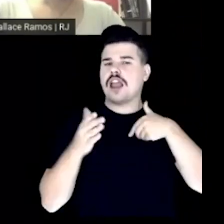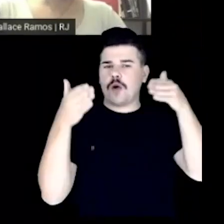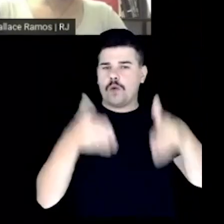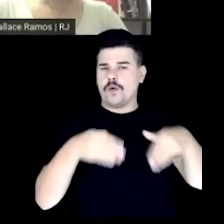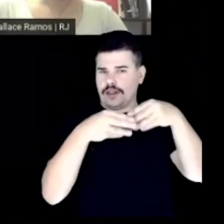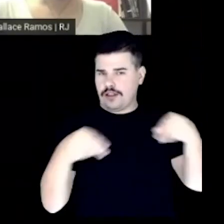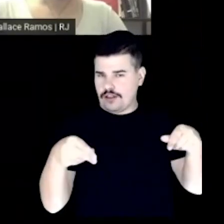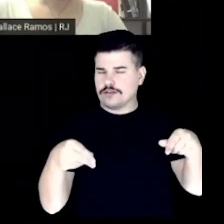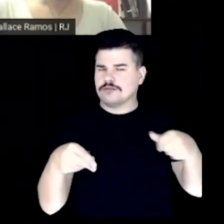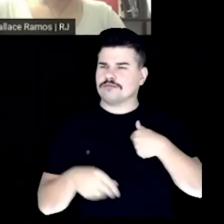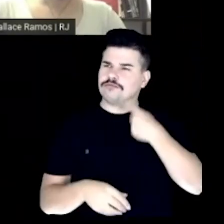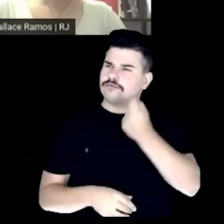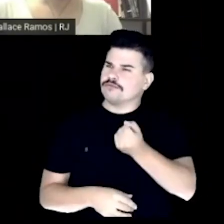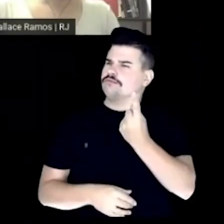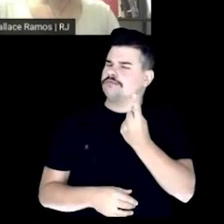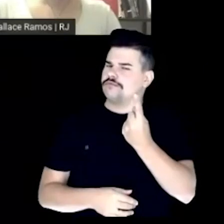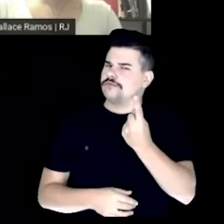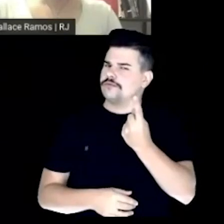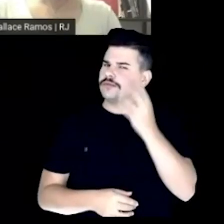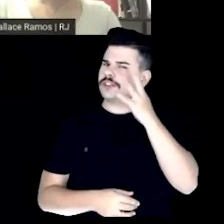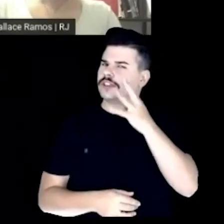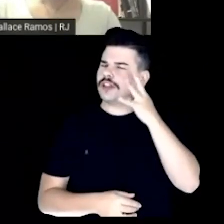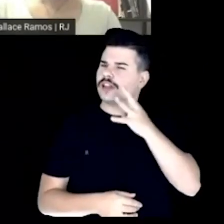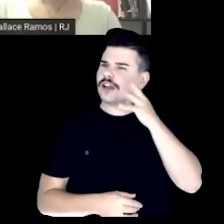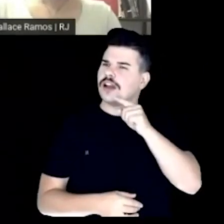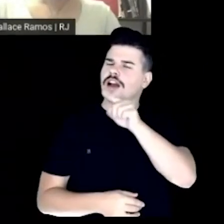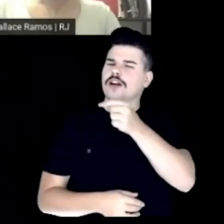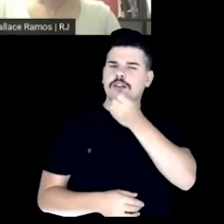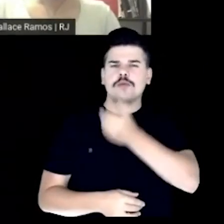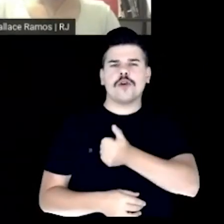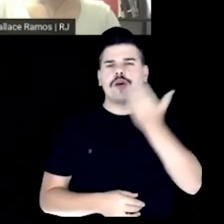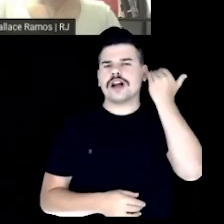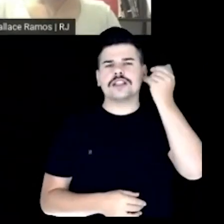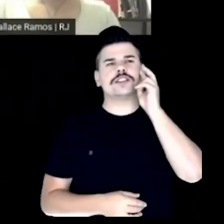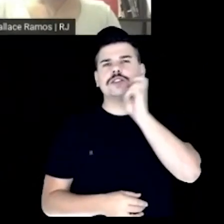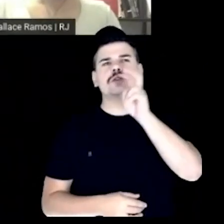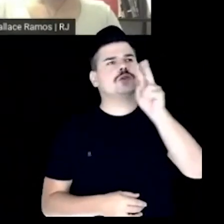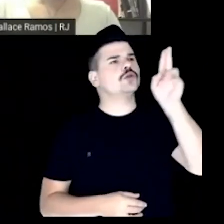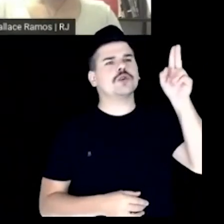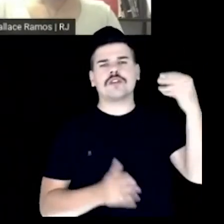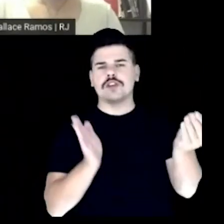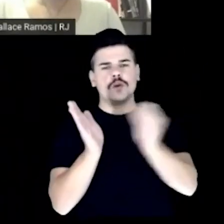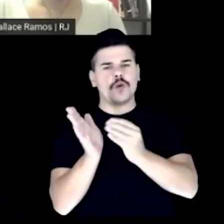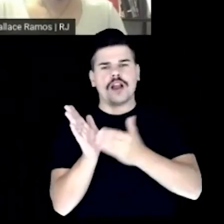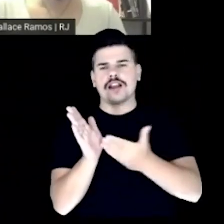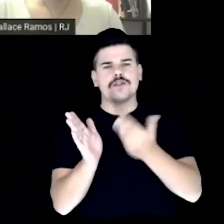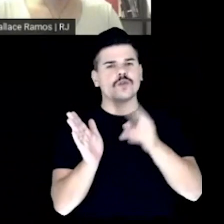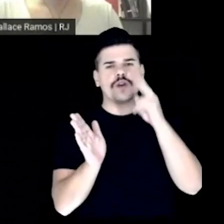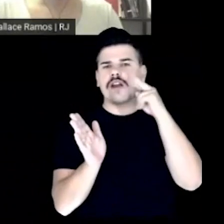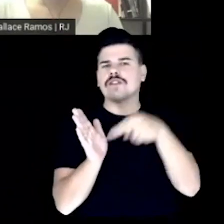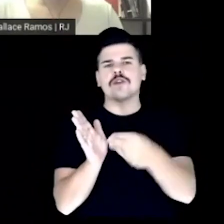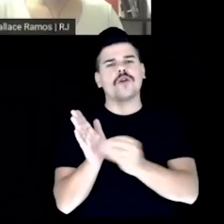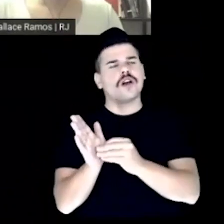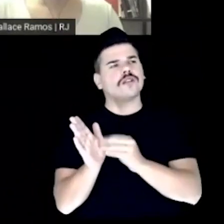quarta. E aí, então, surgiu uma outra lâmpada, acendeu outra lâmpada, assim, opa, tá aí uma coisa que eu nunca tinha visto em livro.